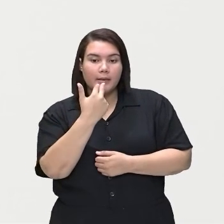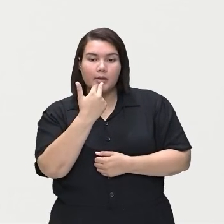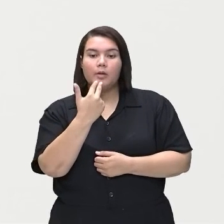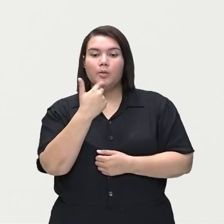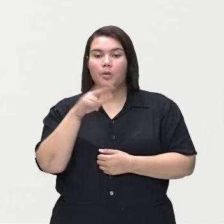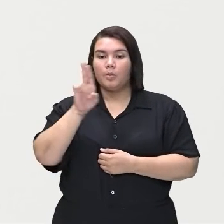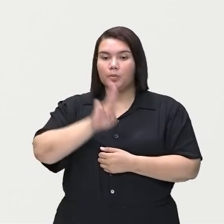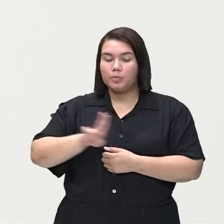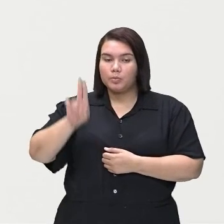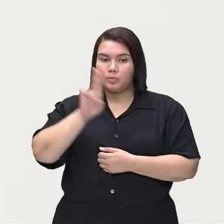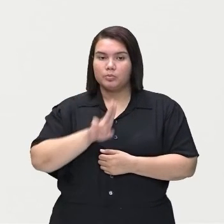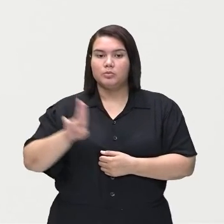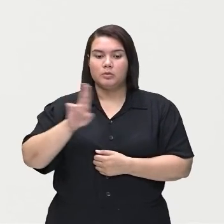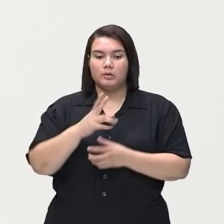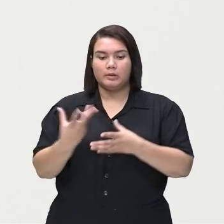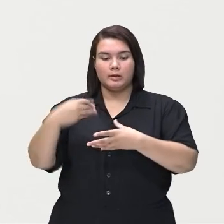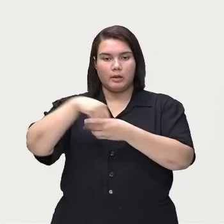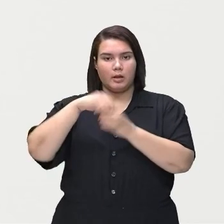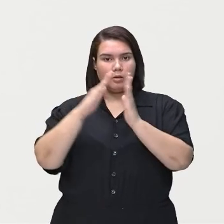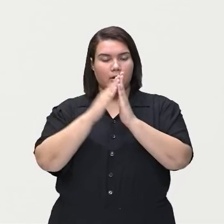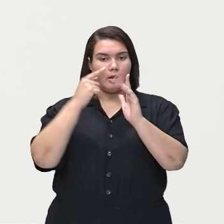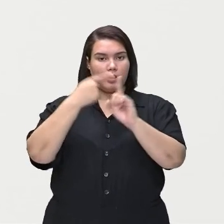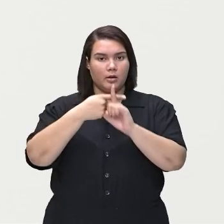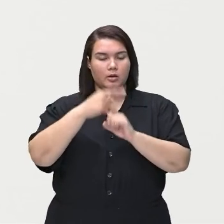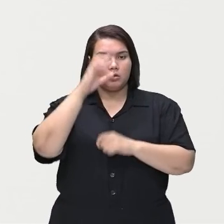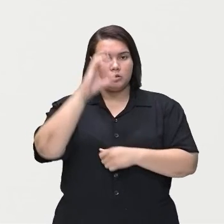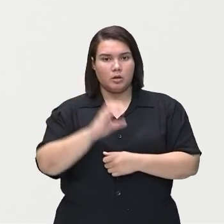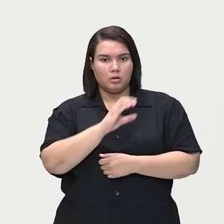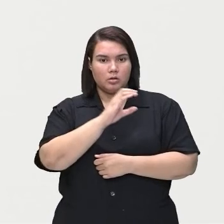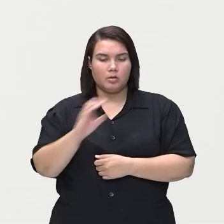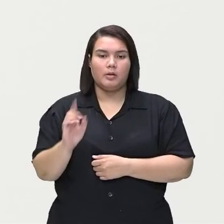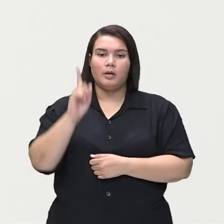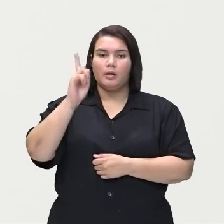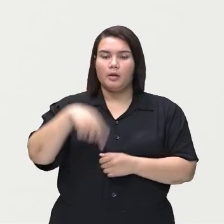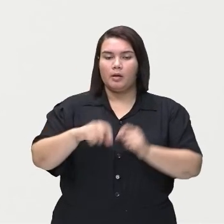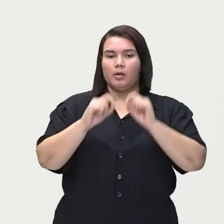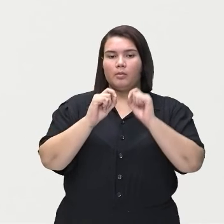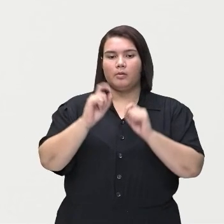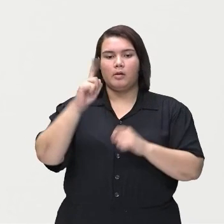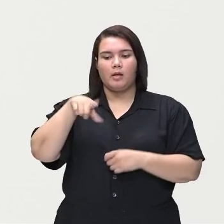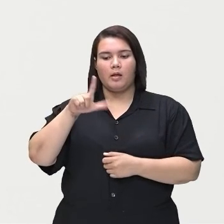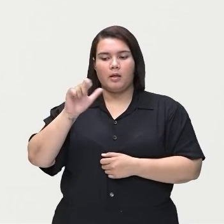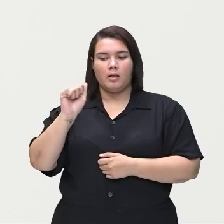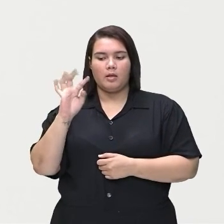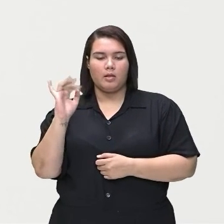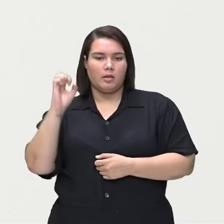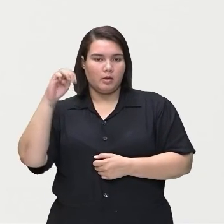era utilizada dentro da Igreja Católica era justamente o latim,